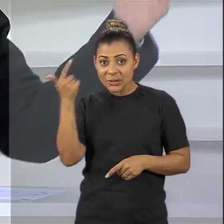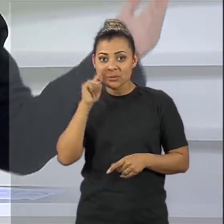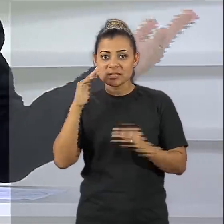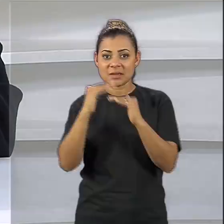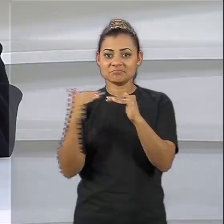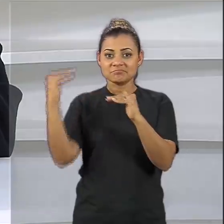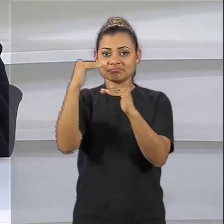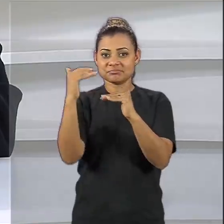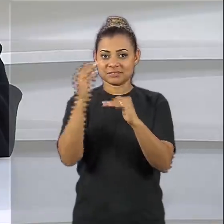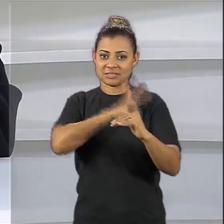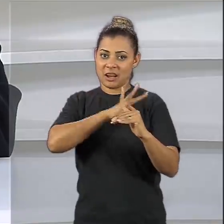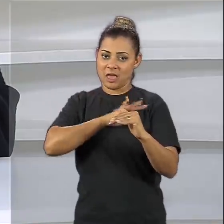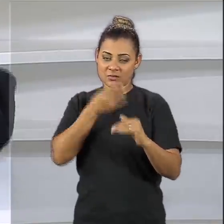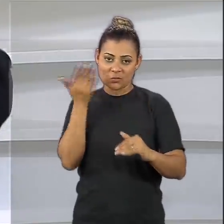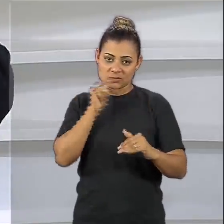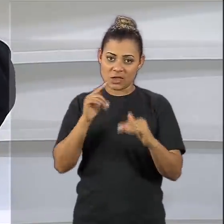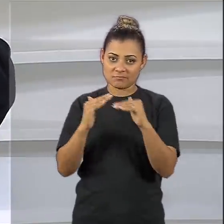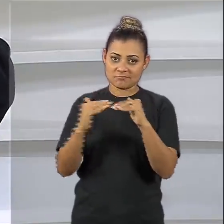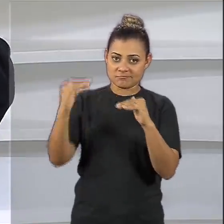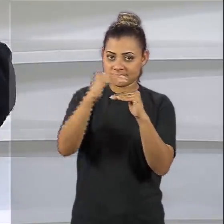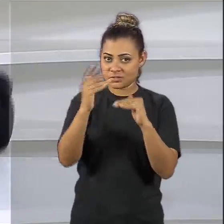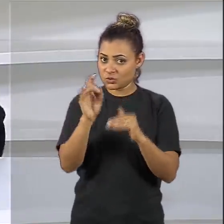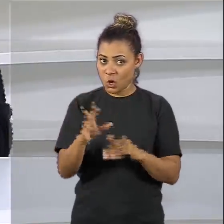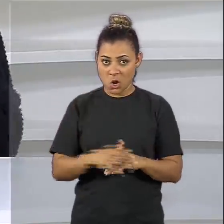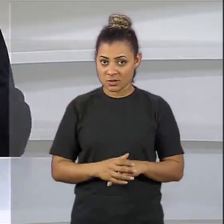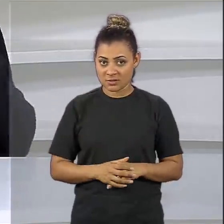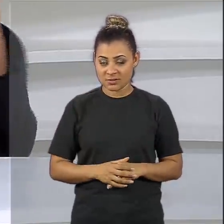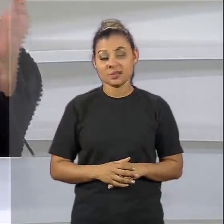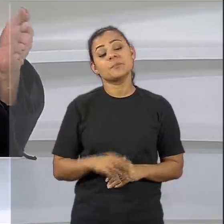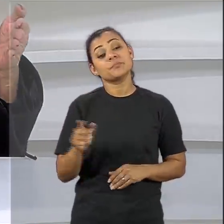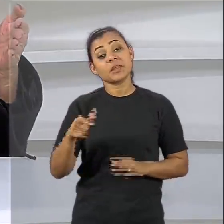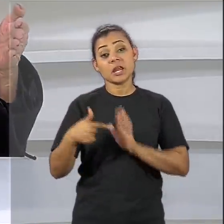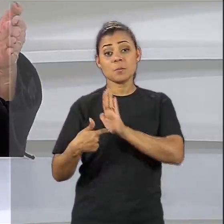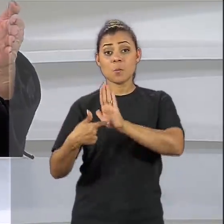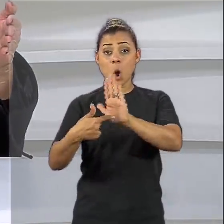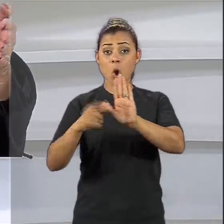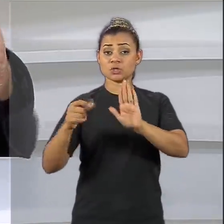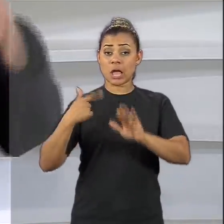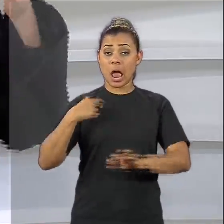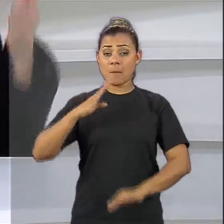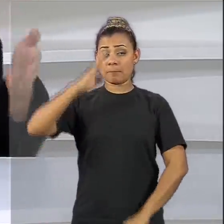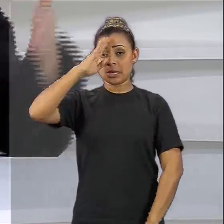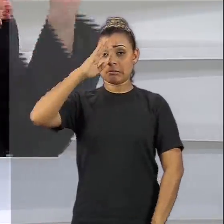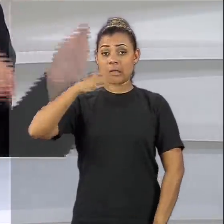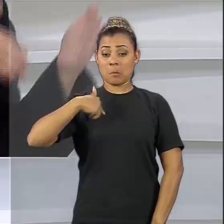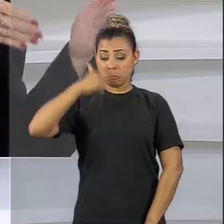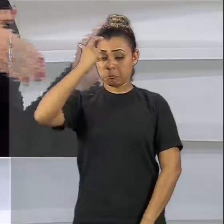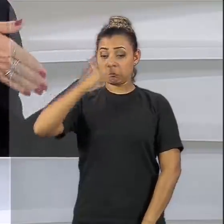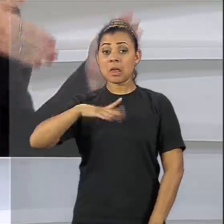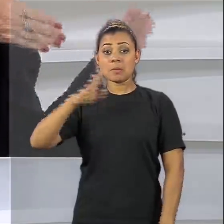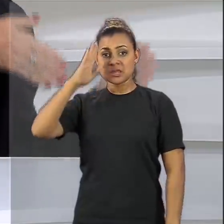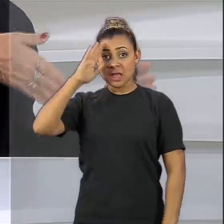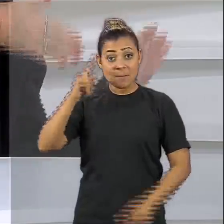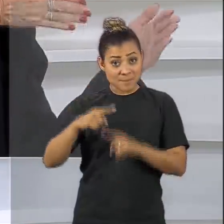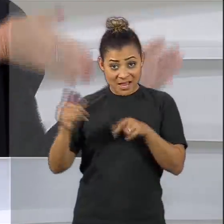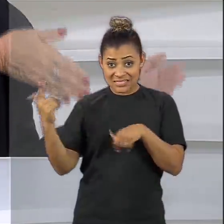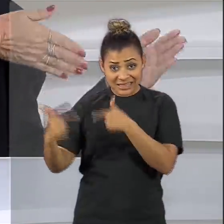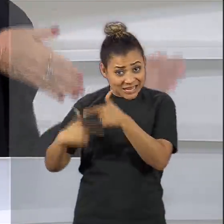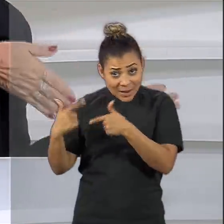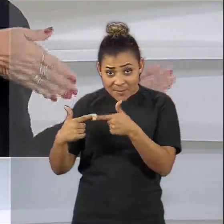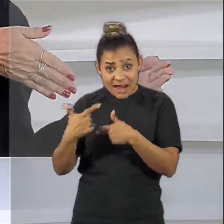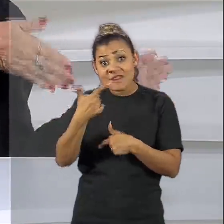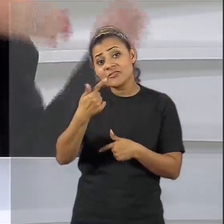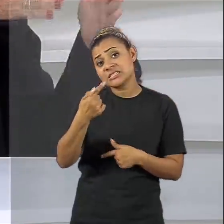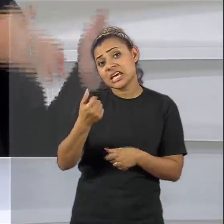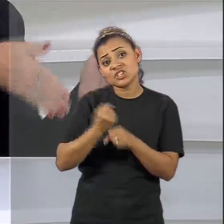acima. Mas, então, ao mesmo tempo em que ele se apresenta como militar e ele não é efetivamente militar há